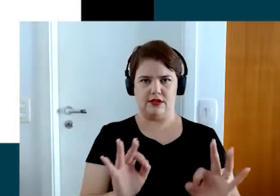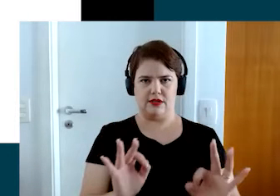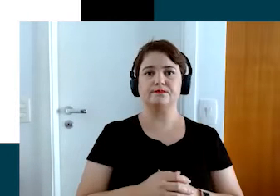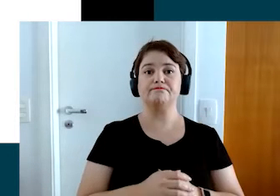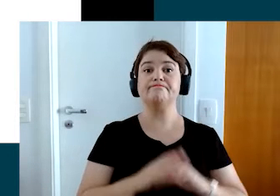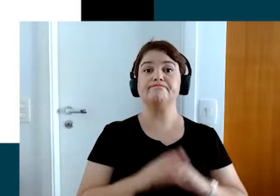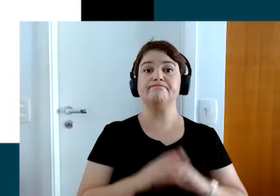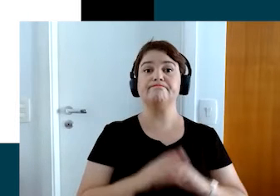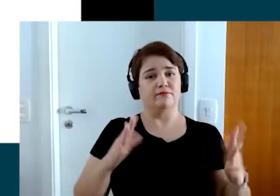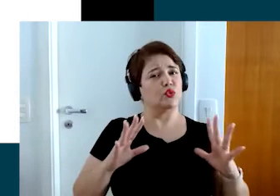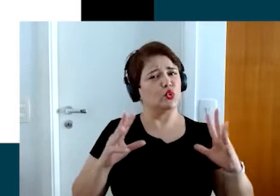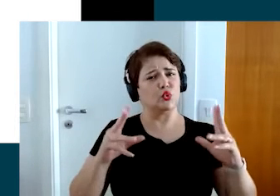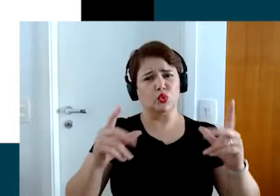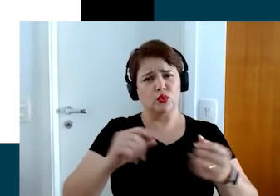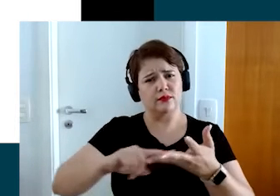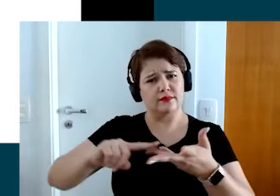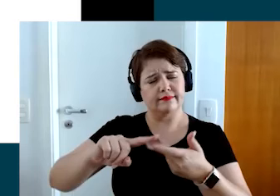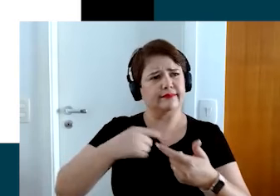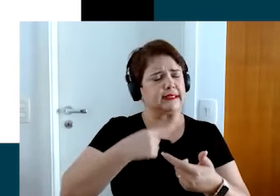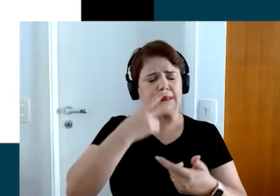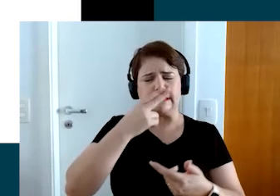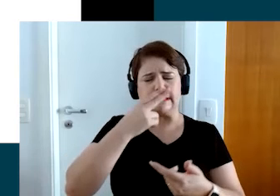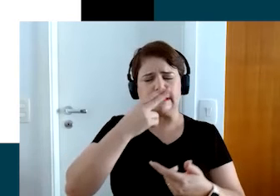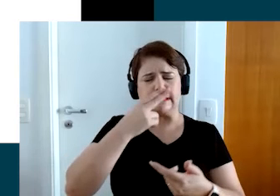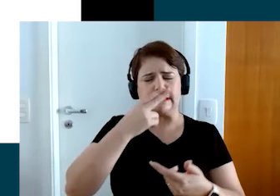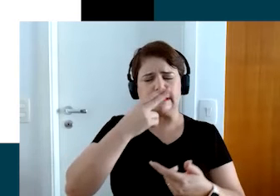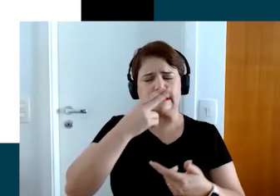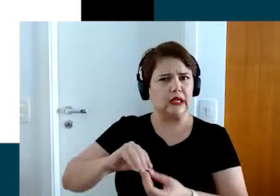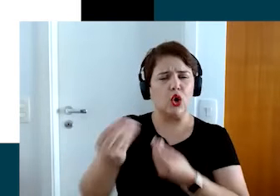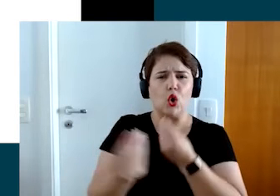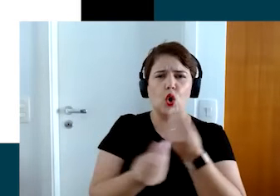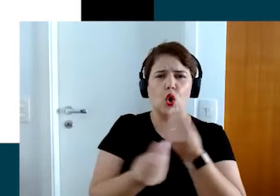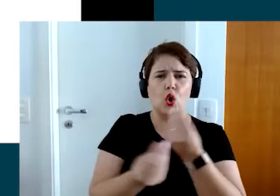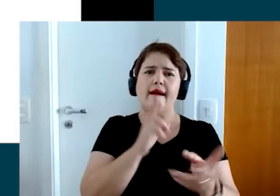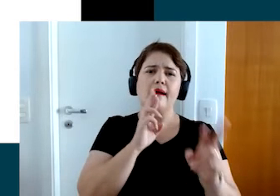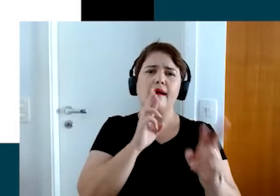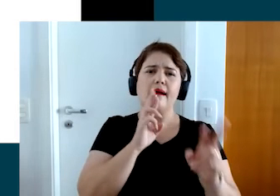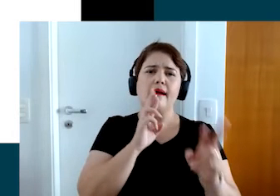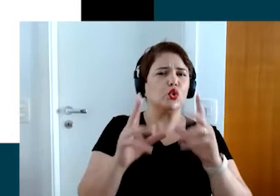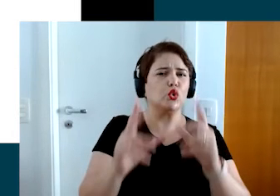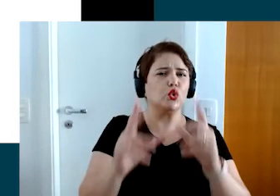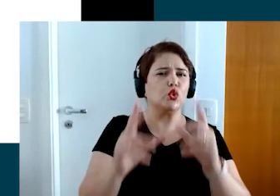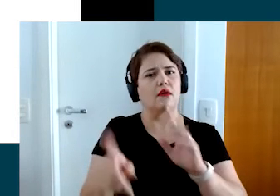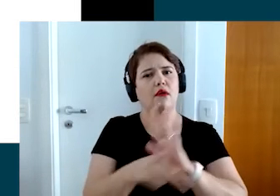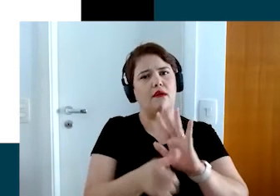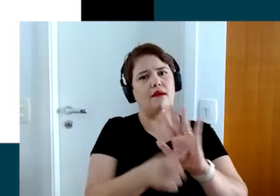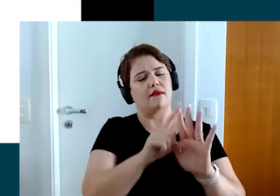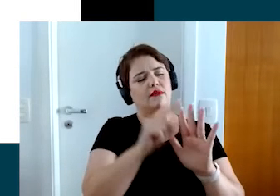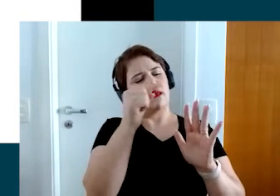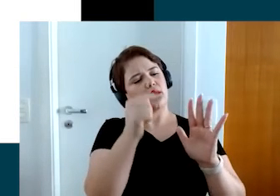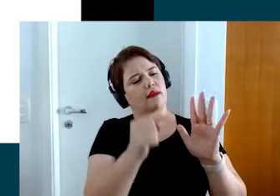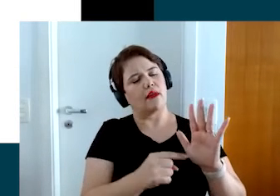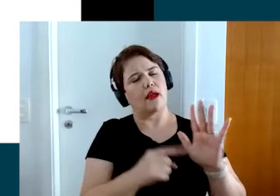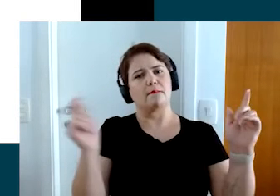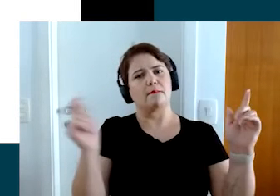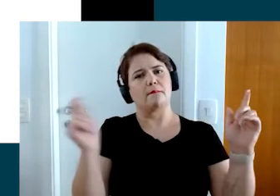Então, com toda essa incompreensão, né, a gente acaba buscando resposta para tudo, baseado nessas inúmeras informações que a gente tem acesso